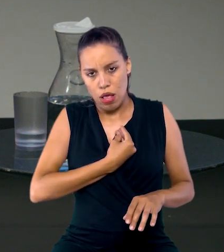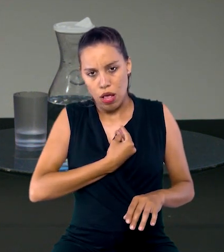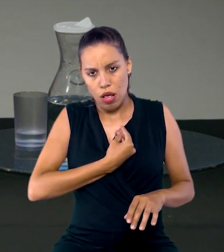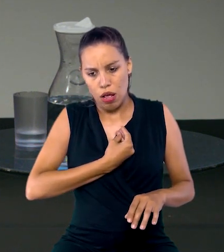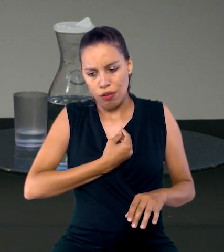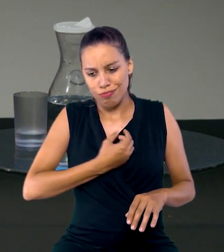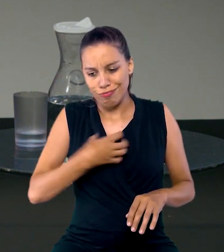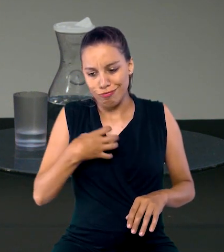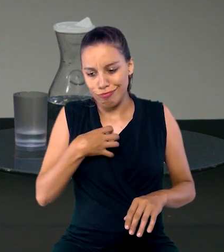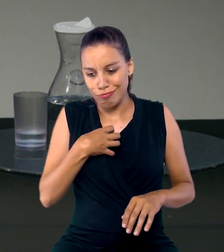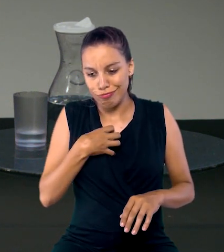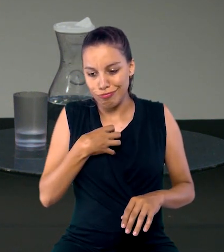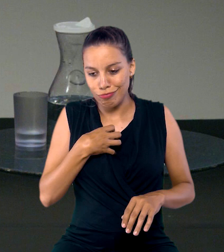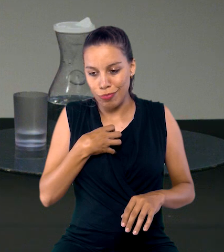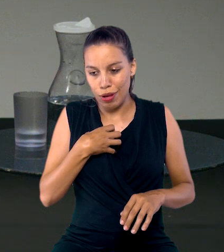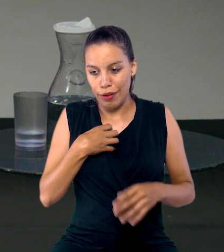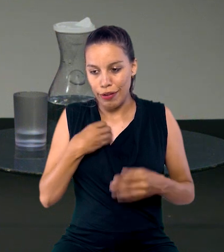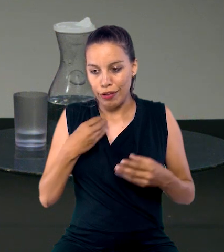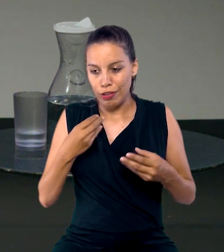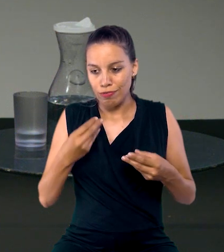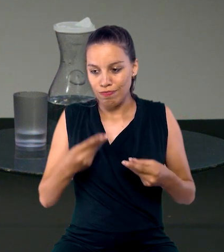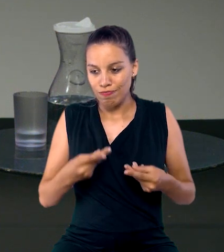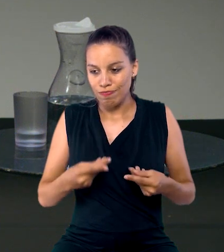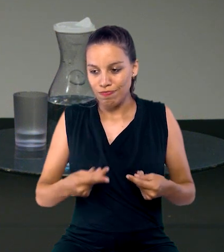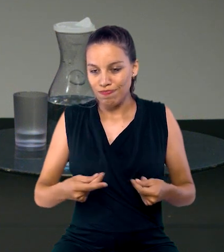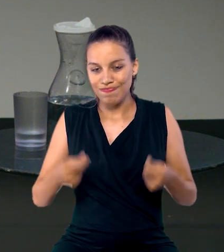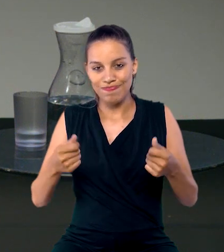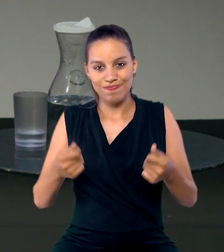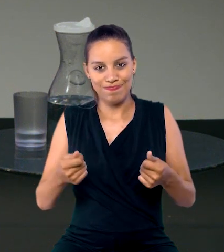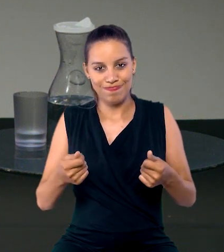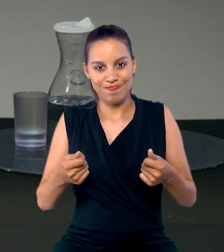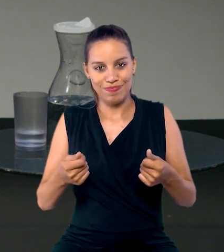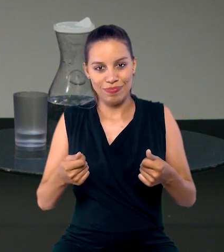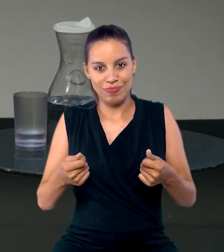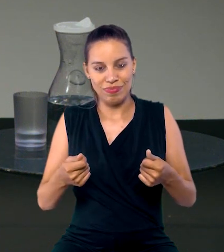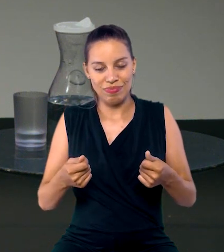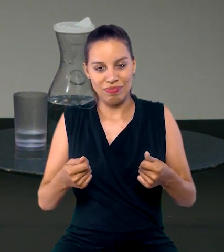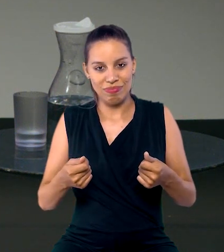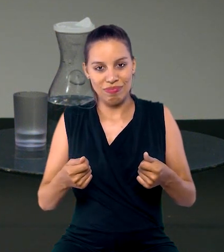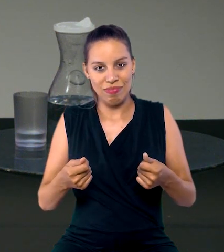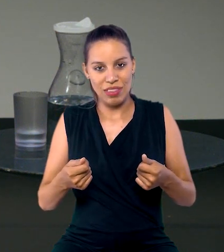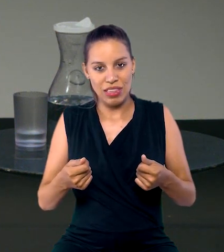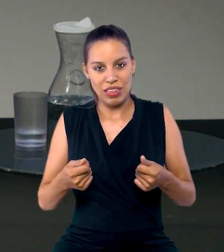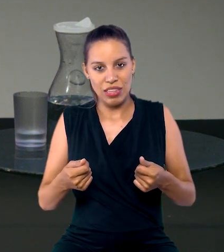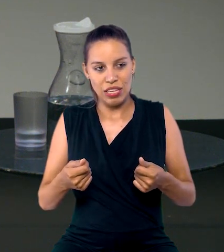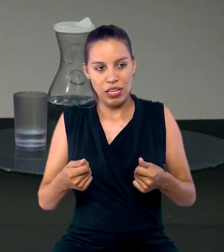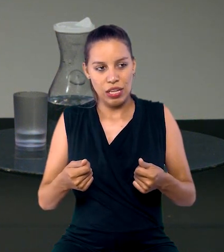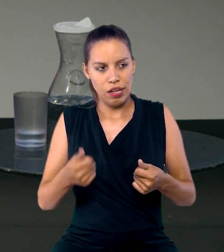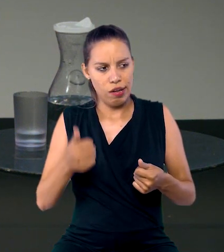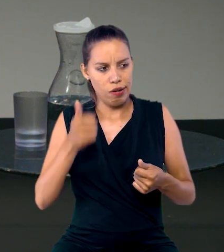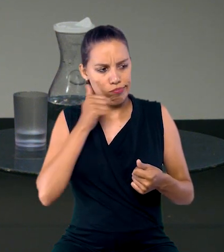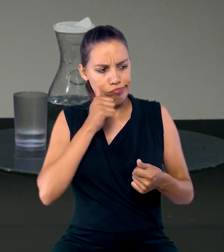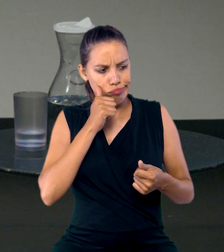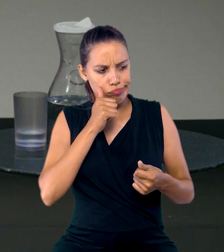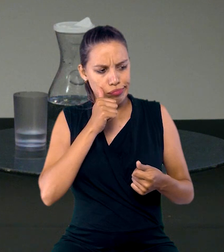morrer, que é algo muito diferente. E ela me